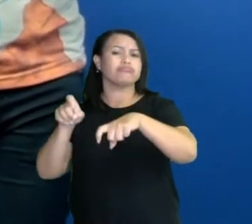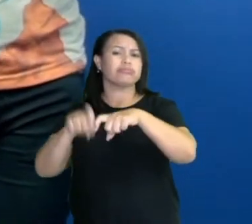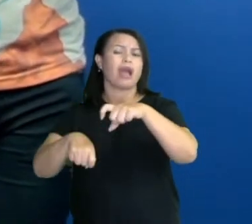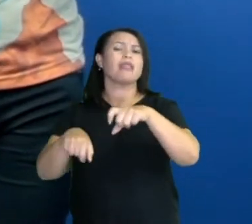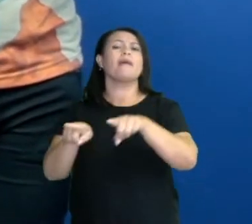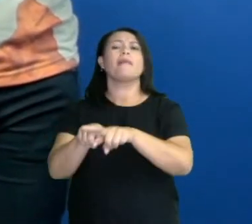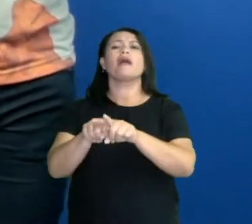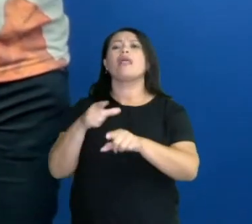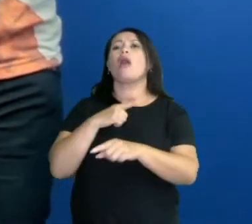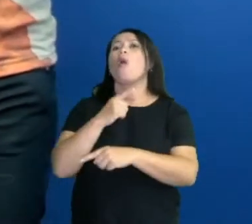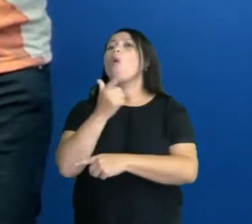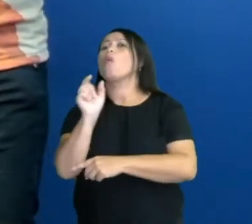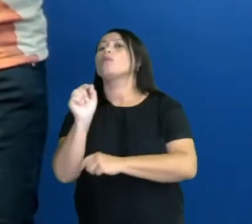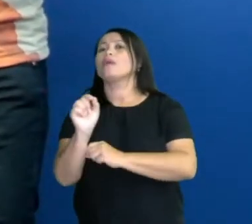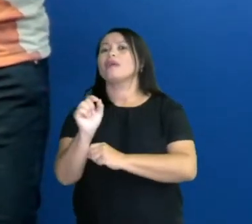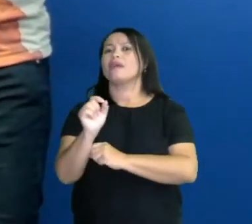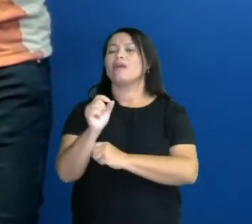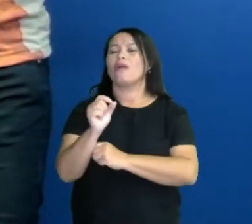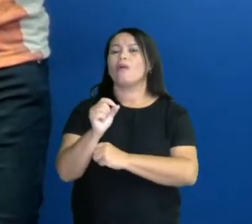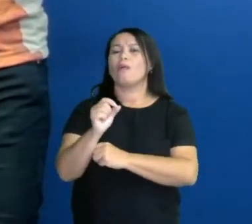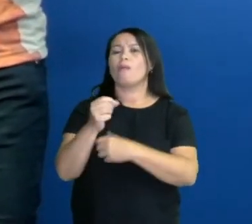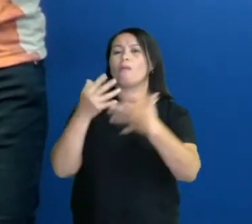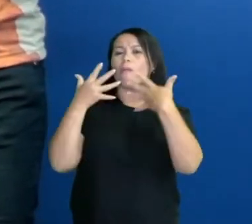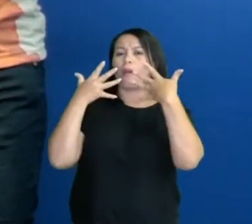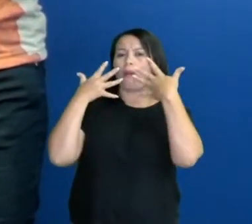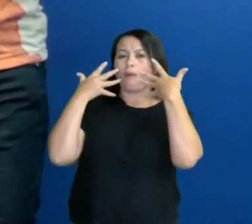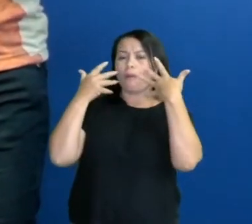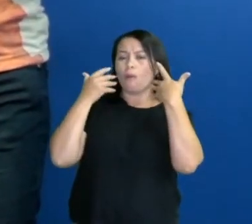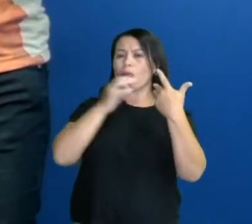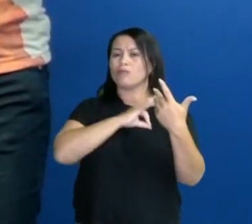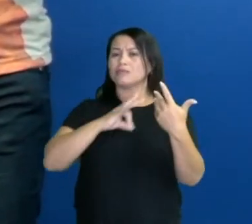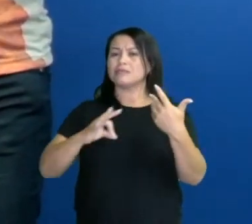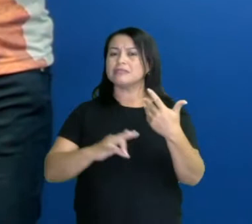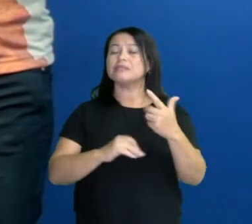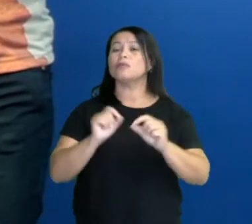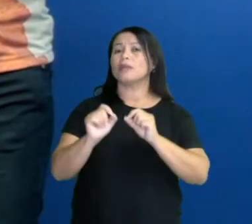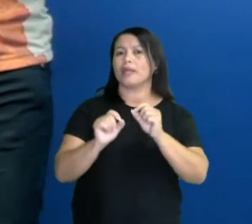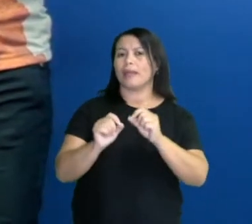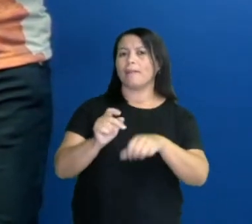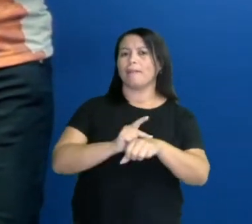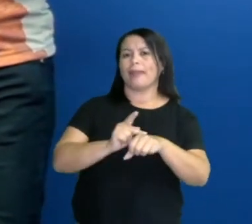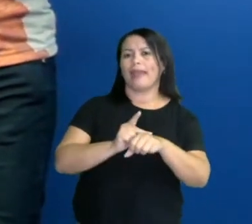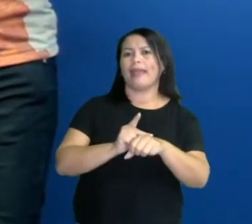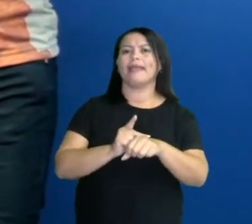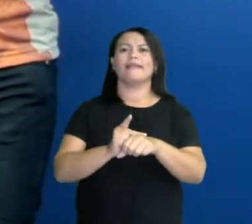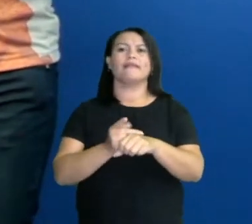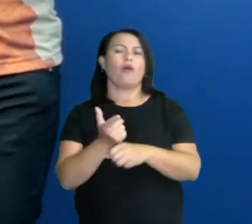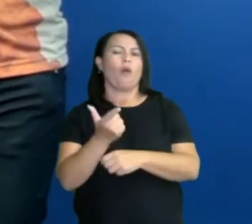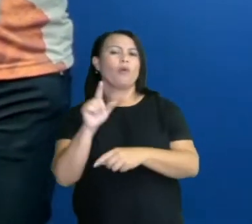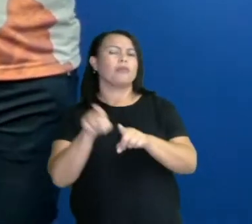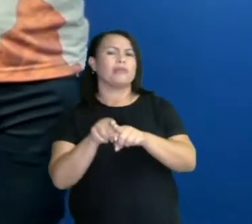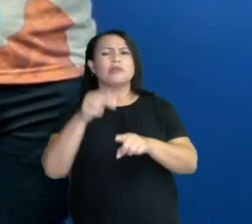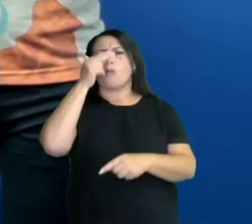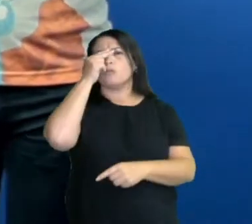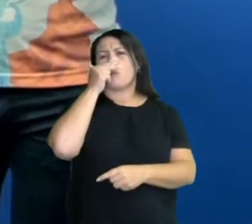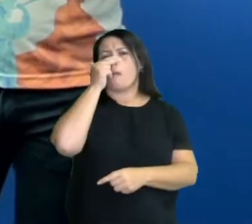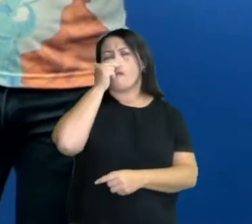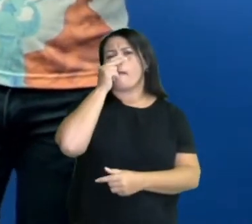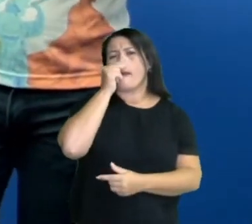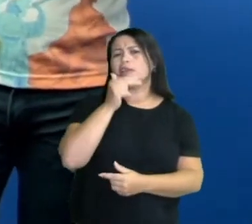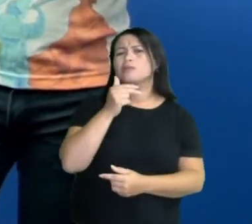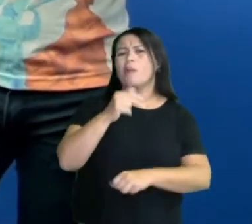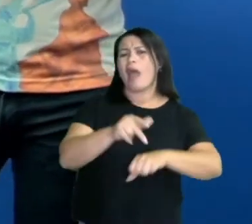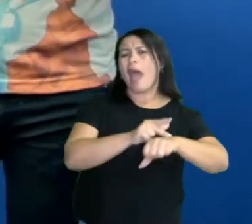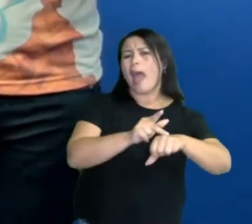nascer outra onça preta. Mas a onça preta e a onça parda são a mesma onça, somente que com a onça preta